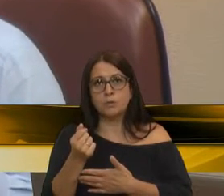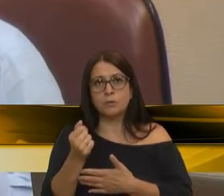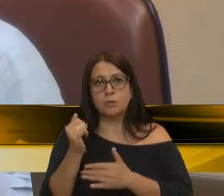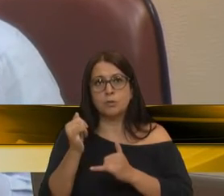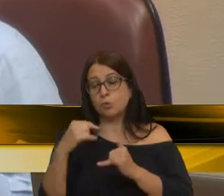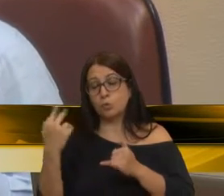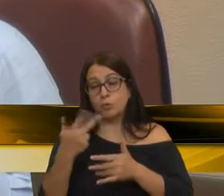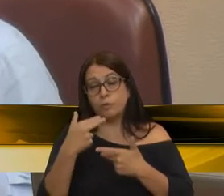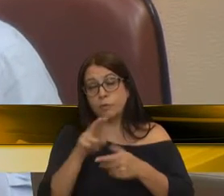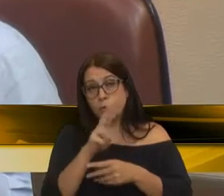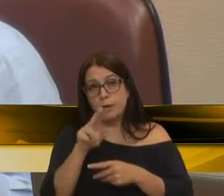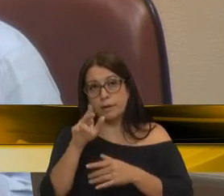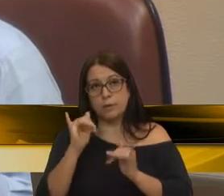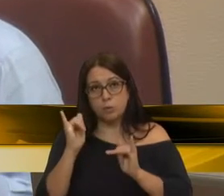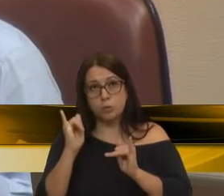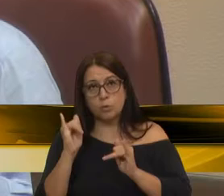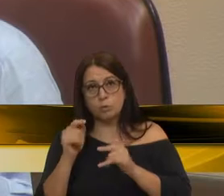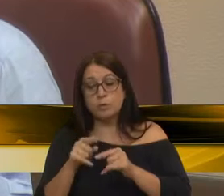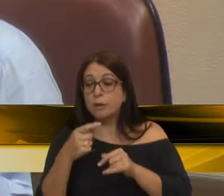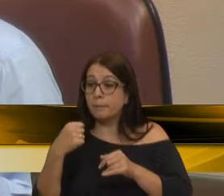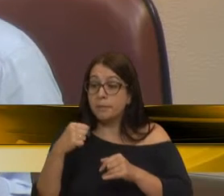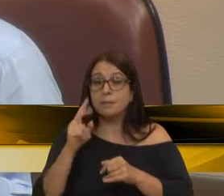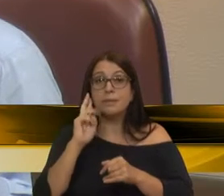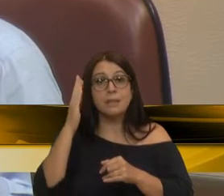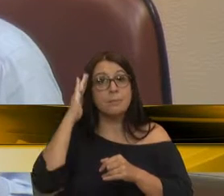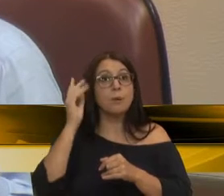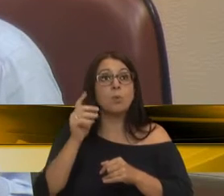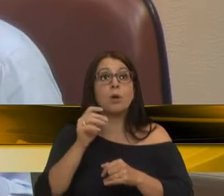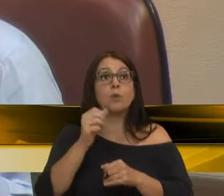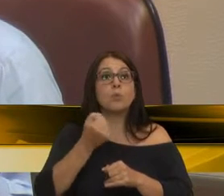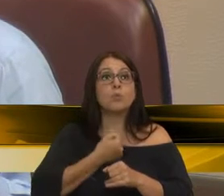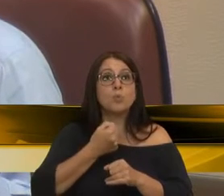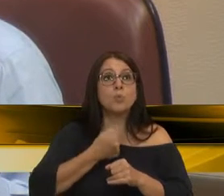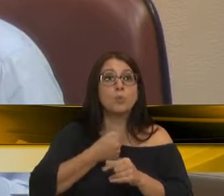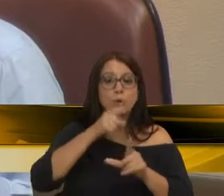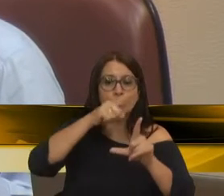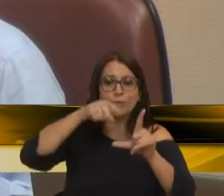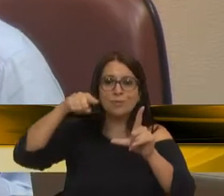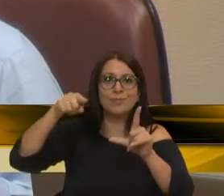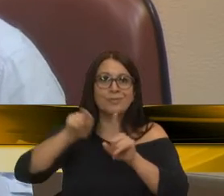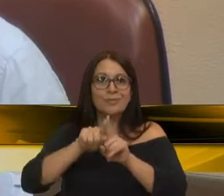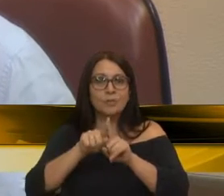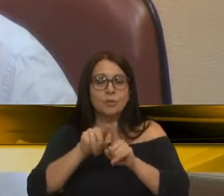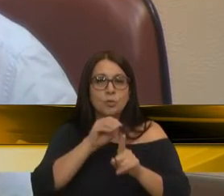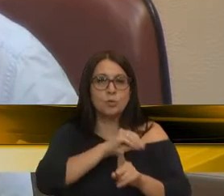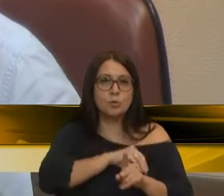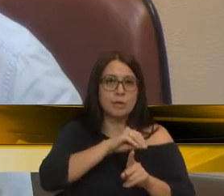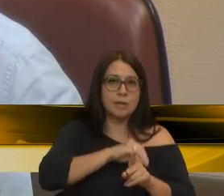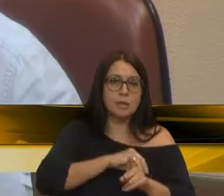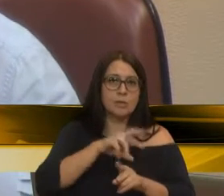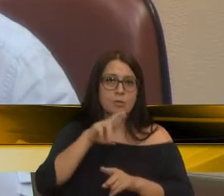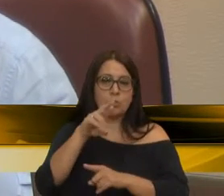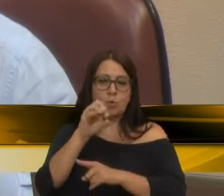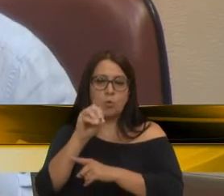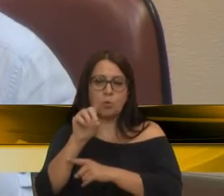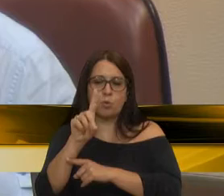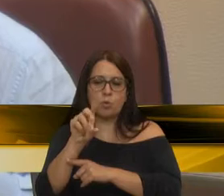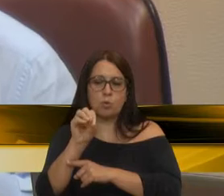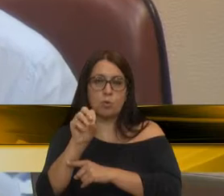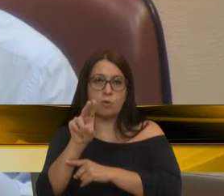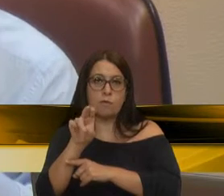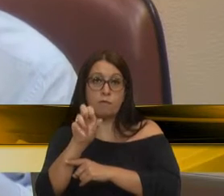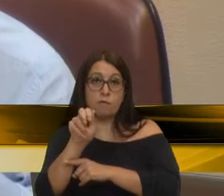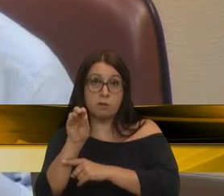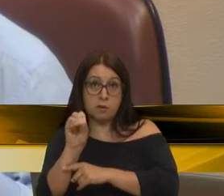e para isso é preciso saber qual o índice de reajuste salarial dos rodoviários deverá ser que